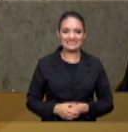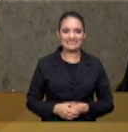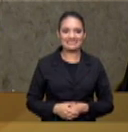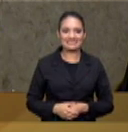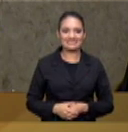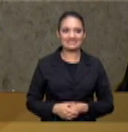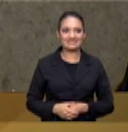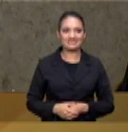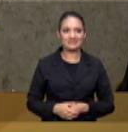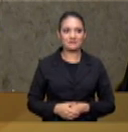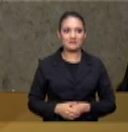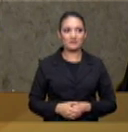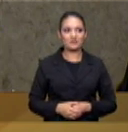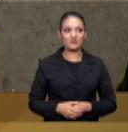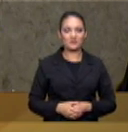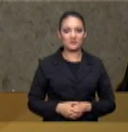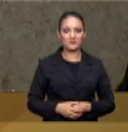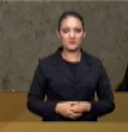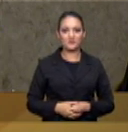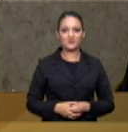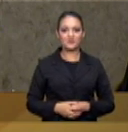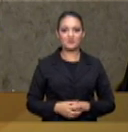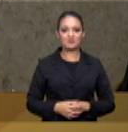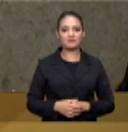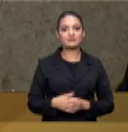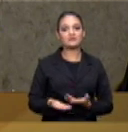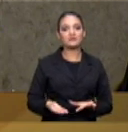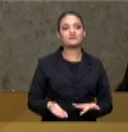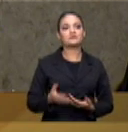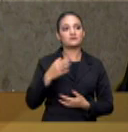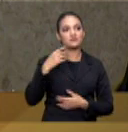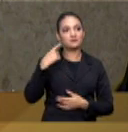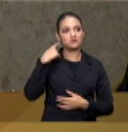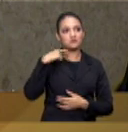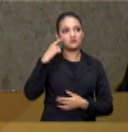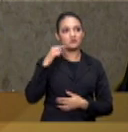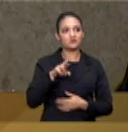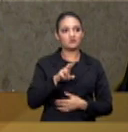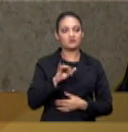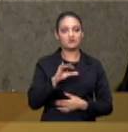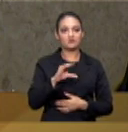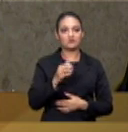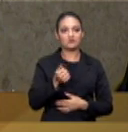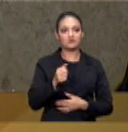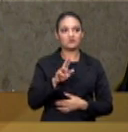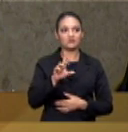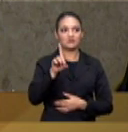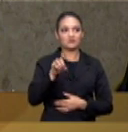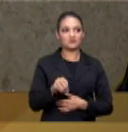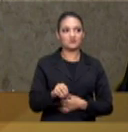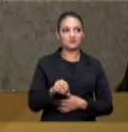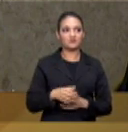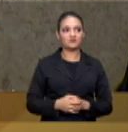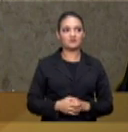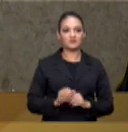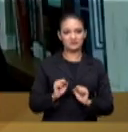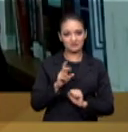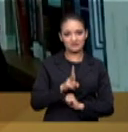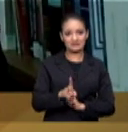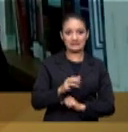ordem. Doutor Ricardo, vossa senhoria pode continuar. Obrigado, senhores ministros.